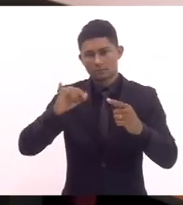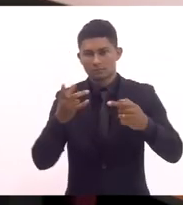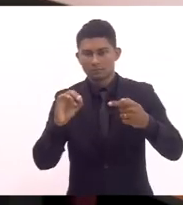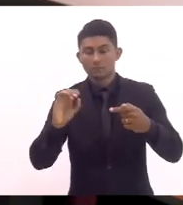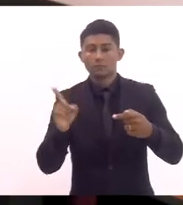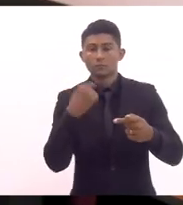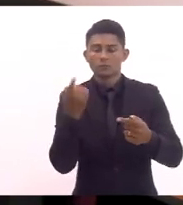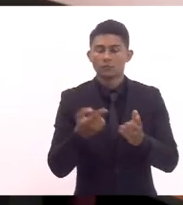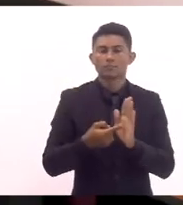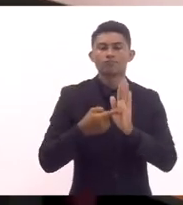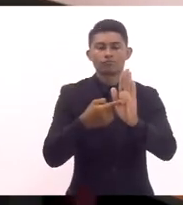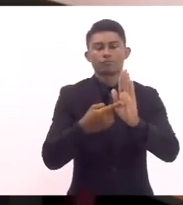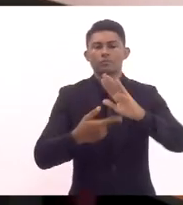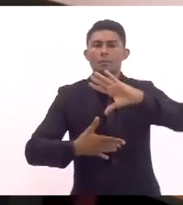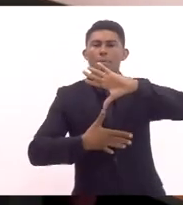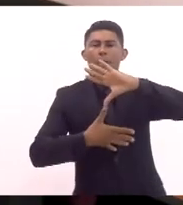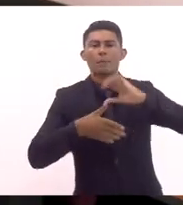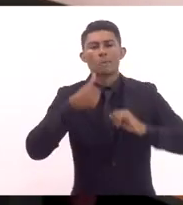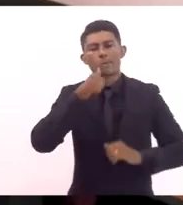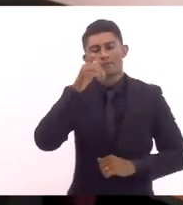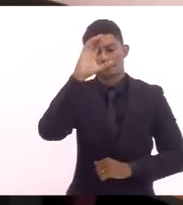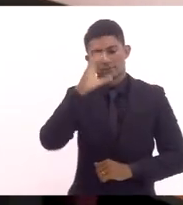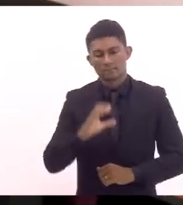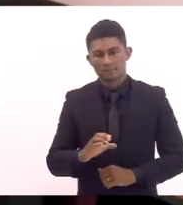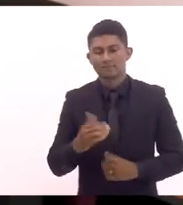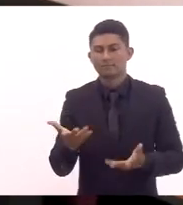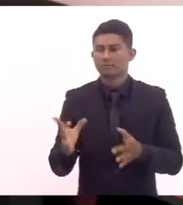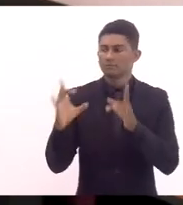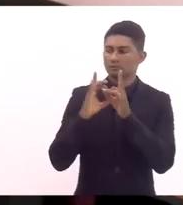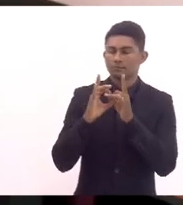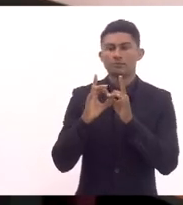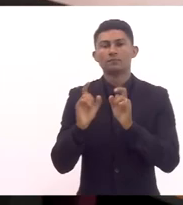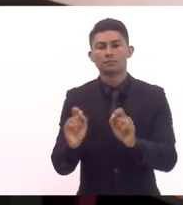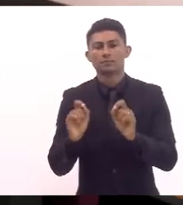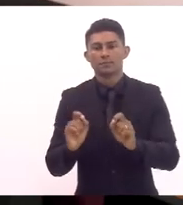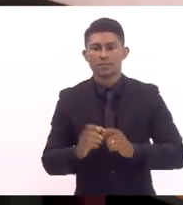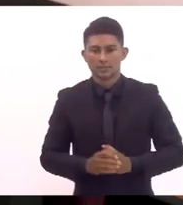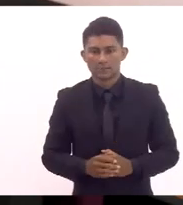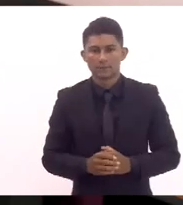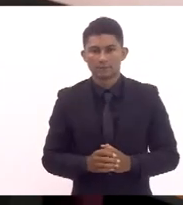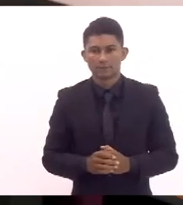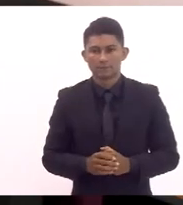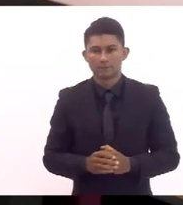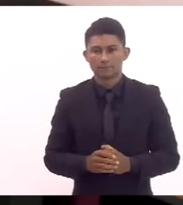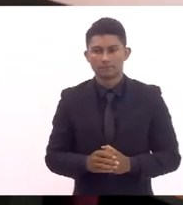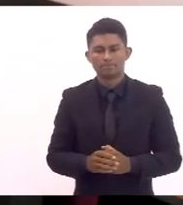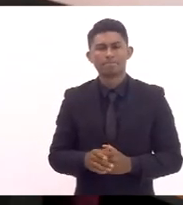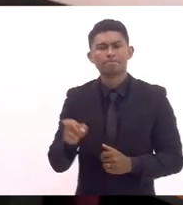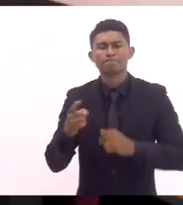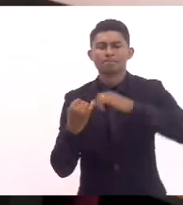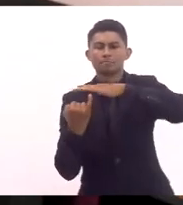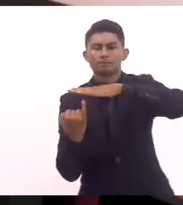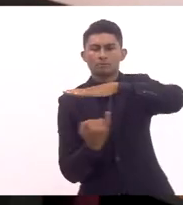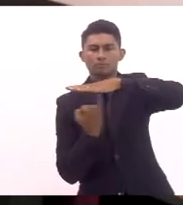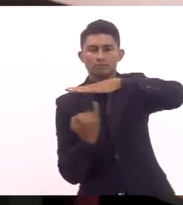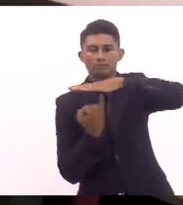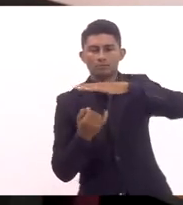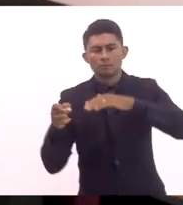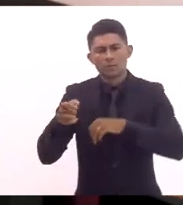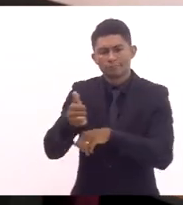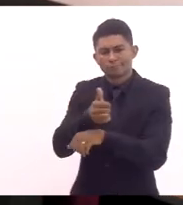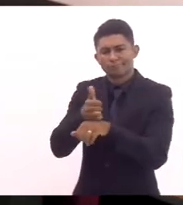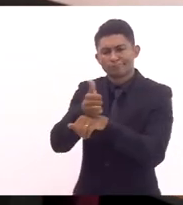versão do mapa da mulher carioca que é uma parceria com a publicação da gênero e número que é uma instituição que